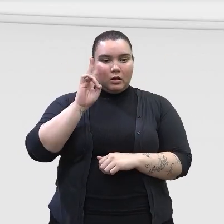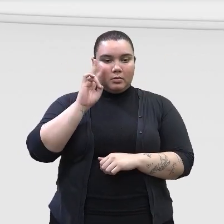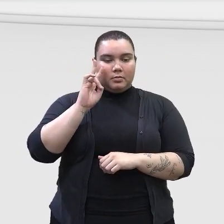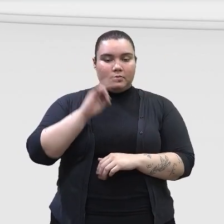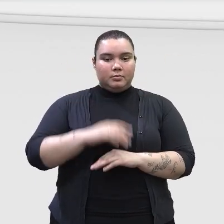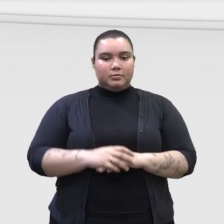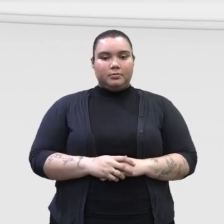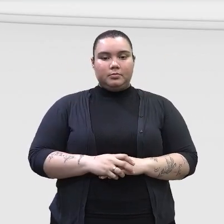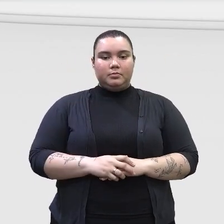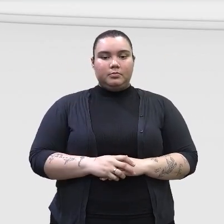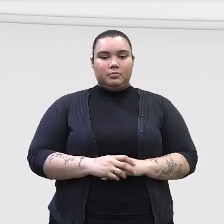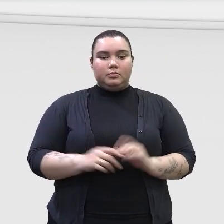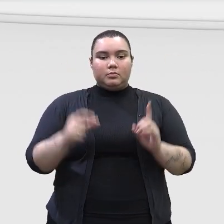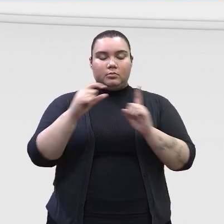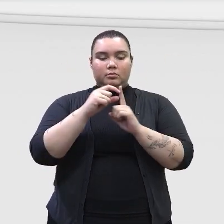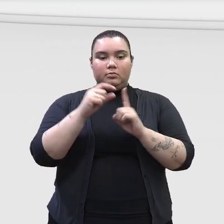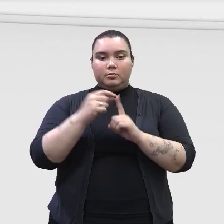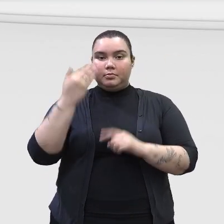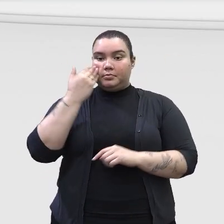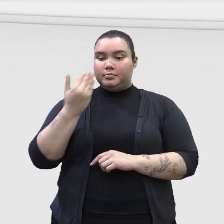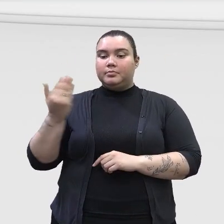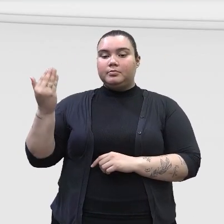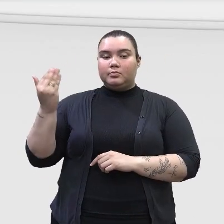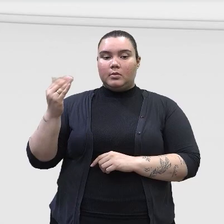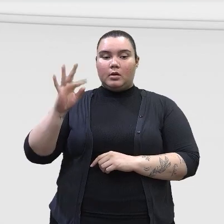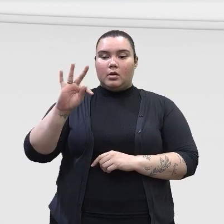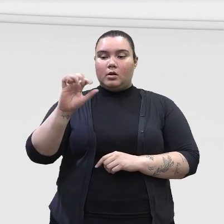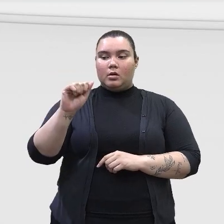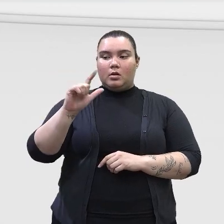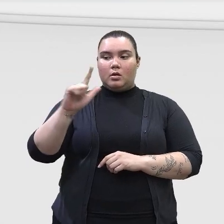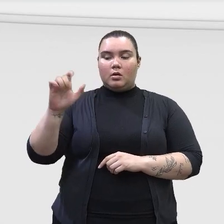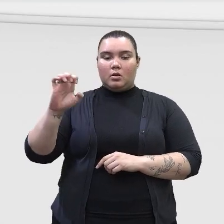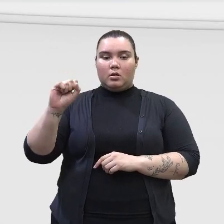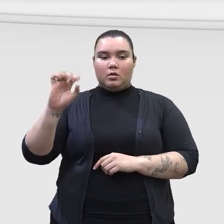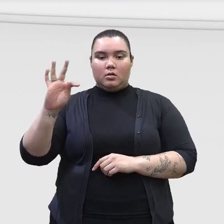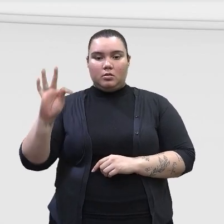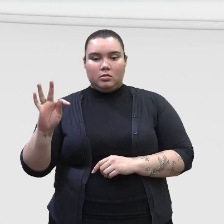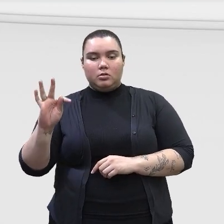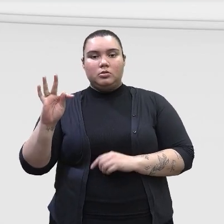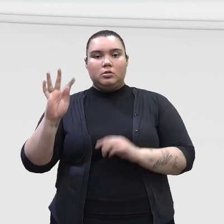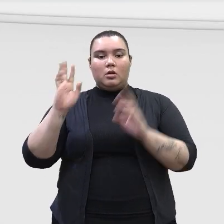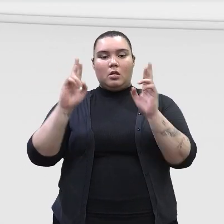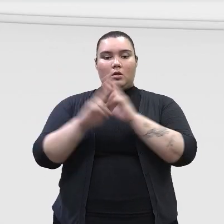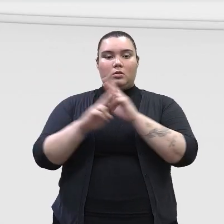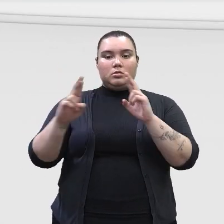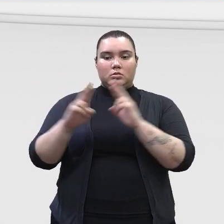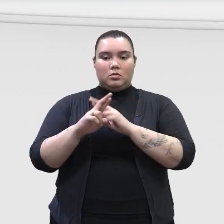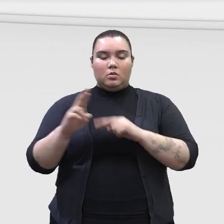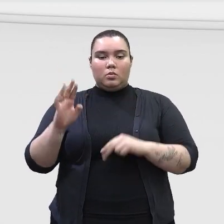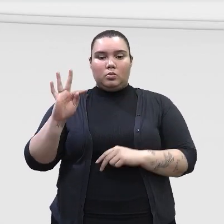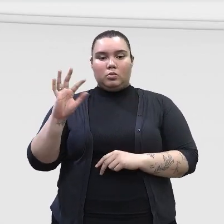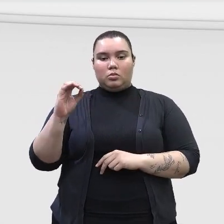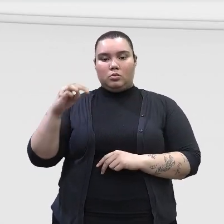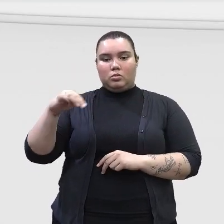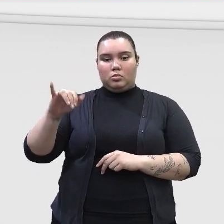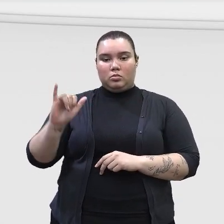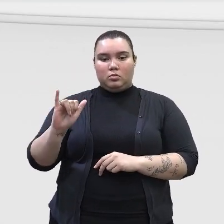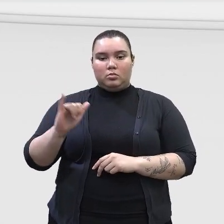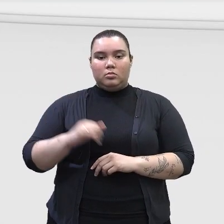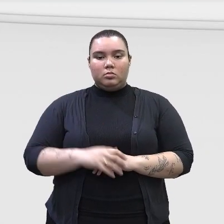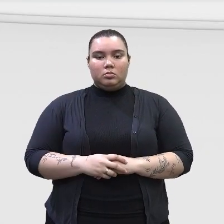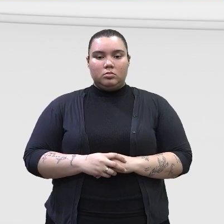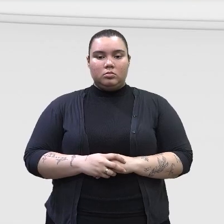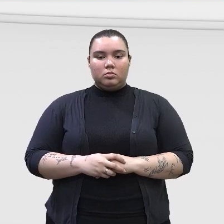nós temos aqui, ó, a palavra the tallest, que foi a respeito do Tommy, certo? E aqui, continuando um pouquinho mais,